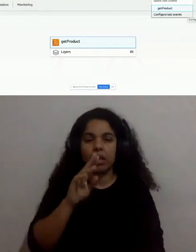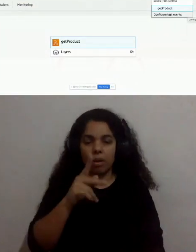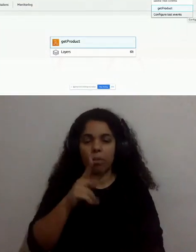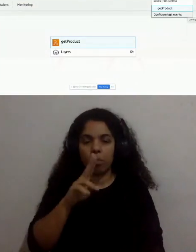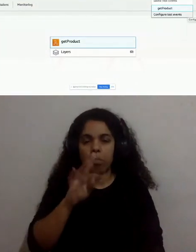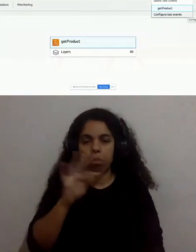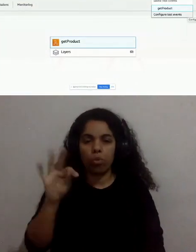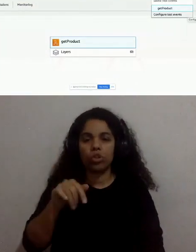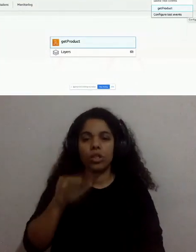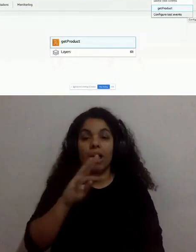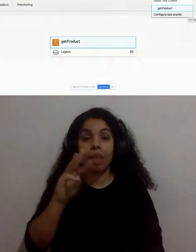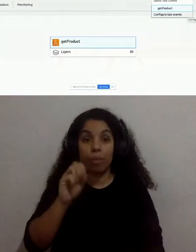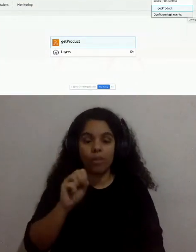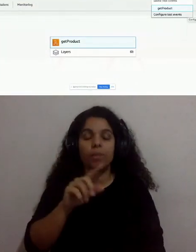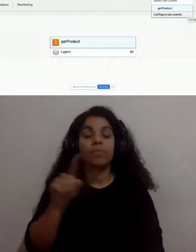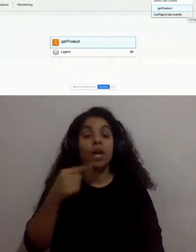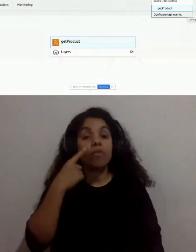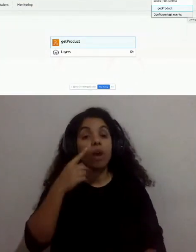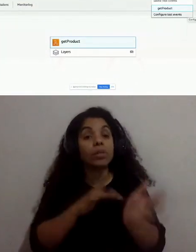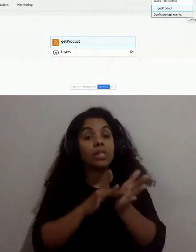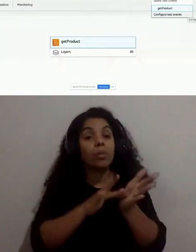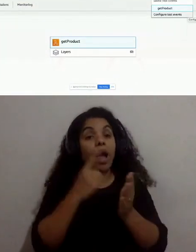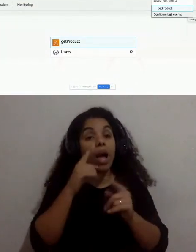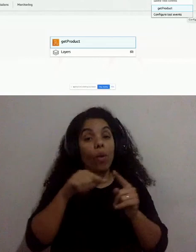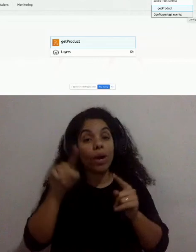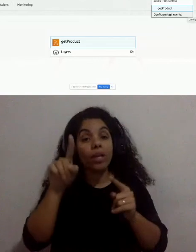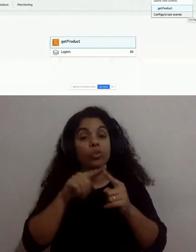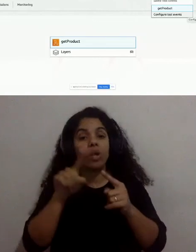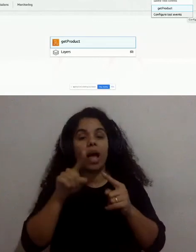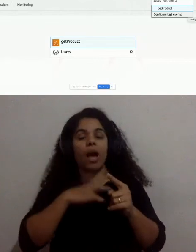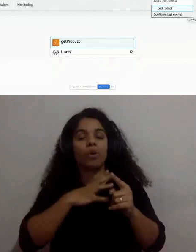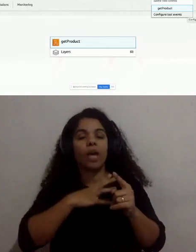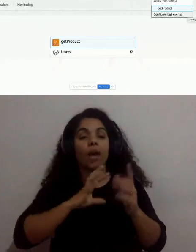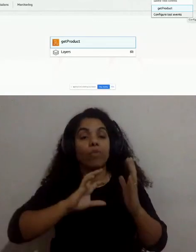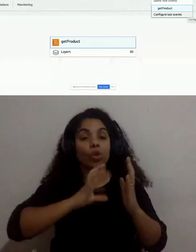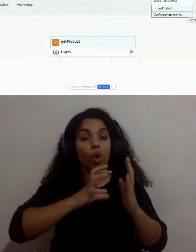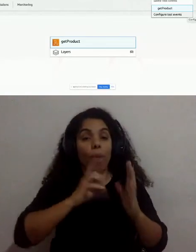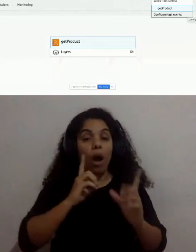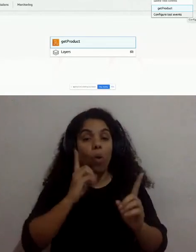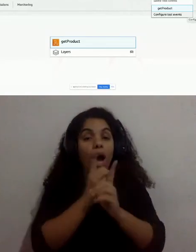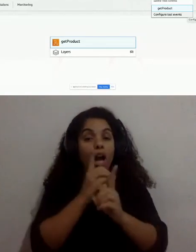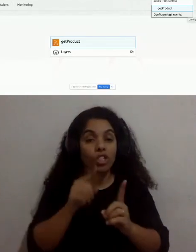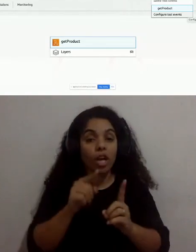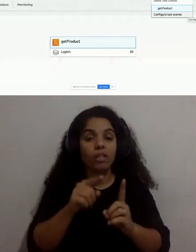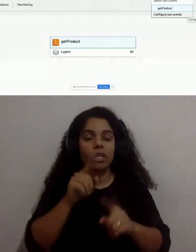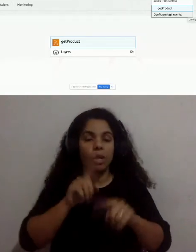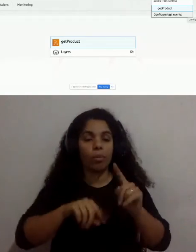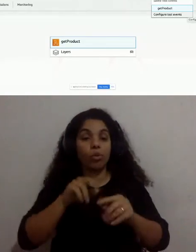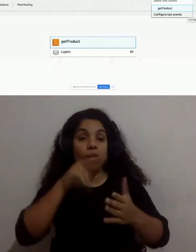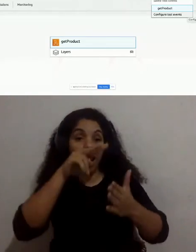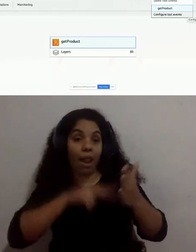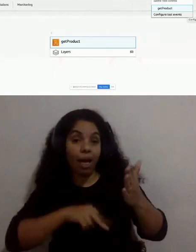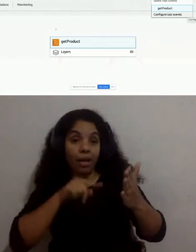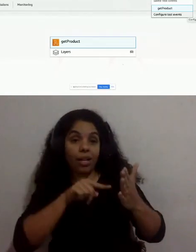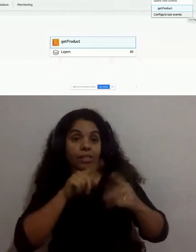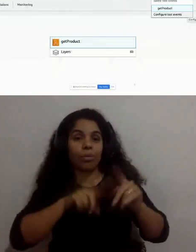vamos simular eu indo lá no banco, achando esse produto, lendo esse produto por ID e